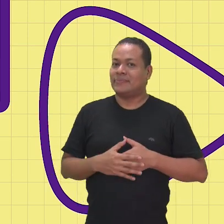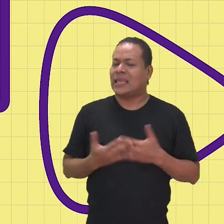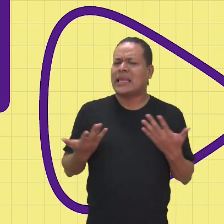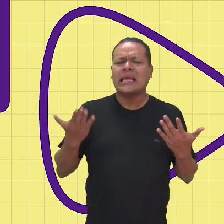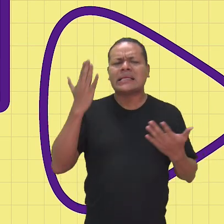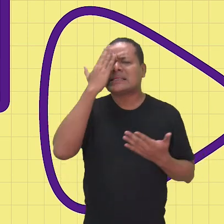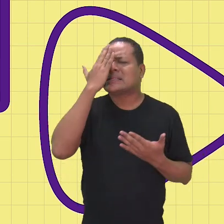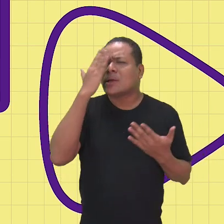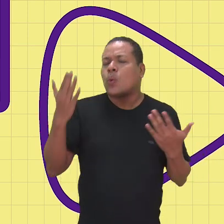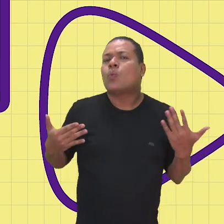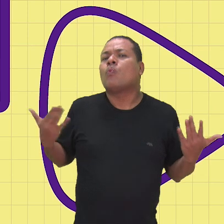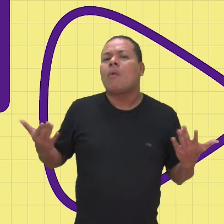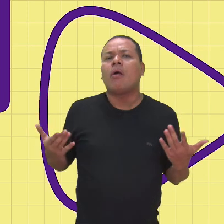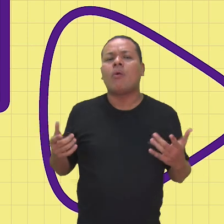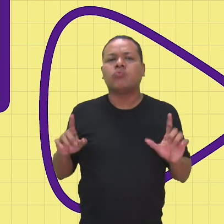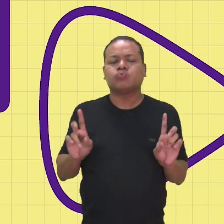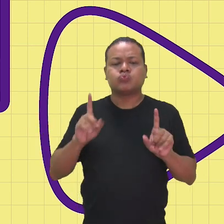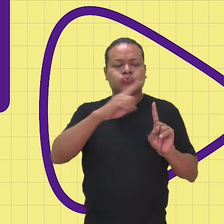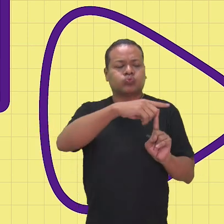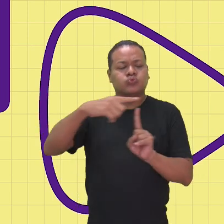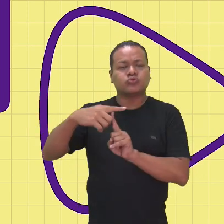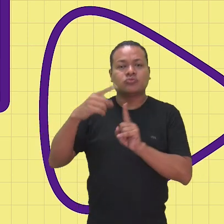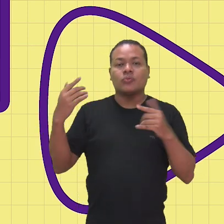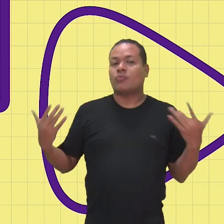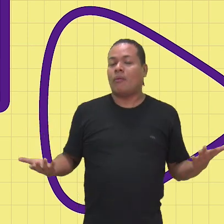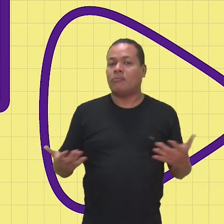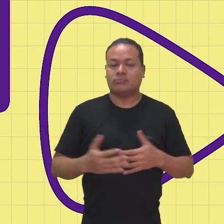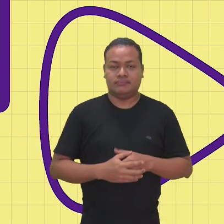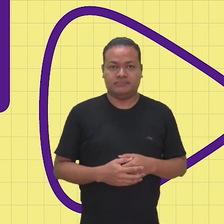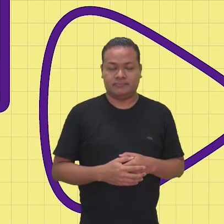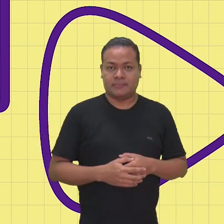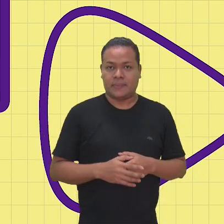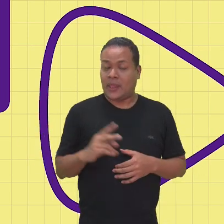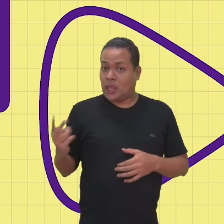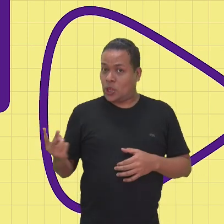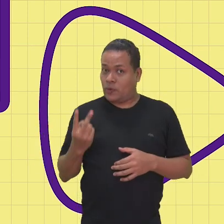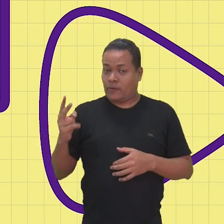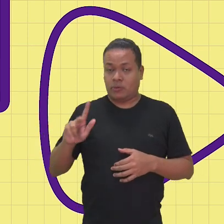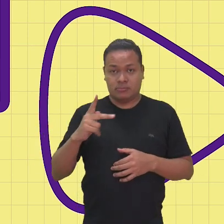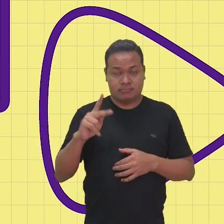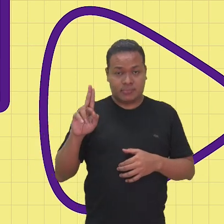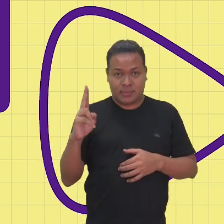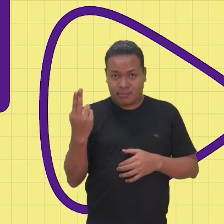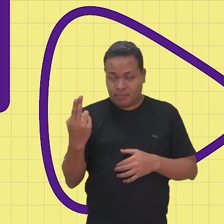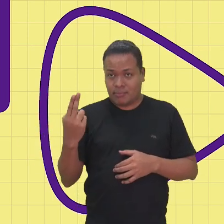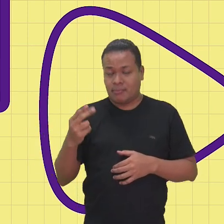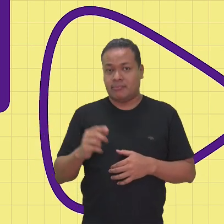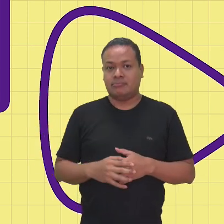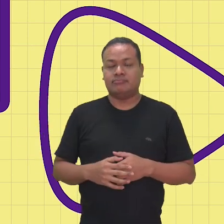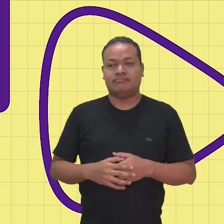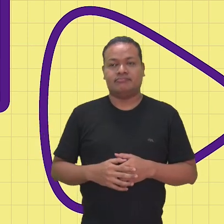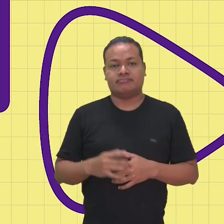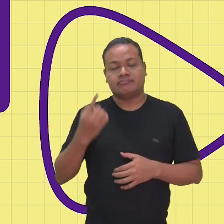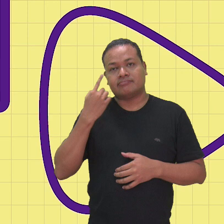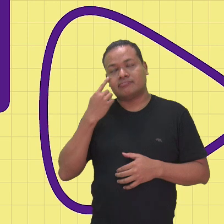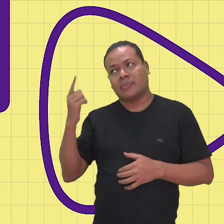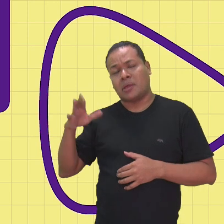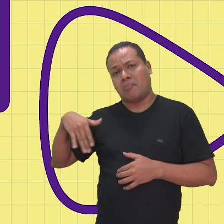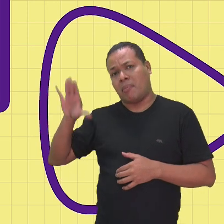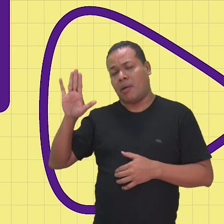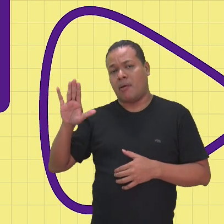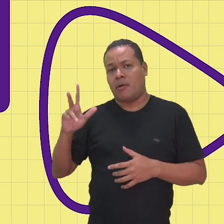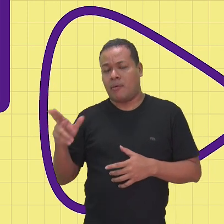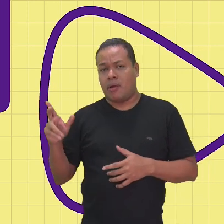saber qual o caráter dessa substância, né? E o valor de pH, espaço 7, ele quer saber se é maior,